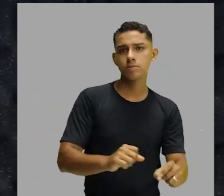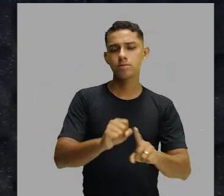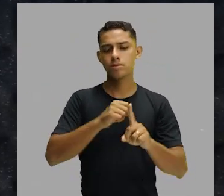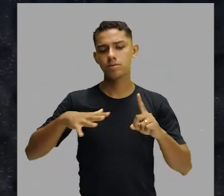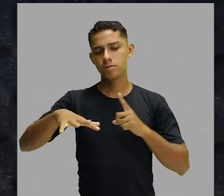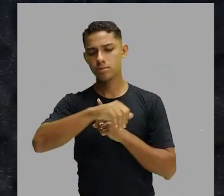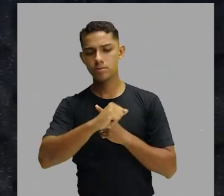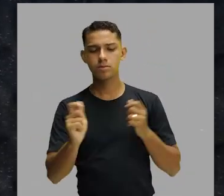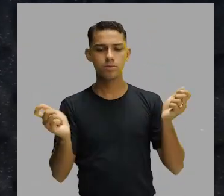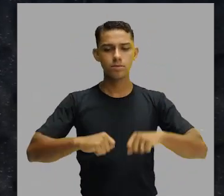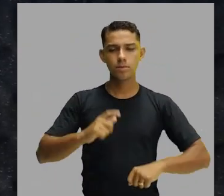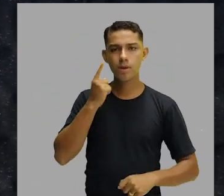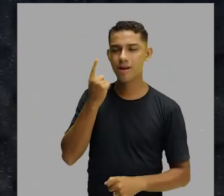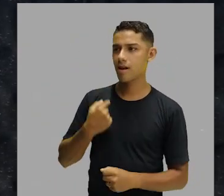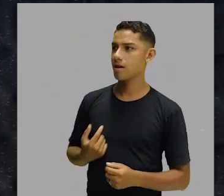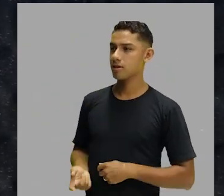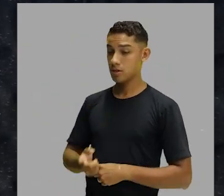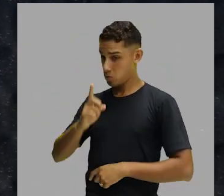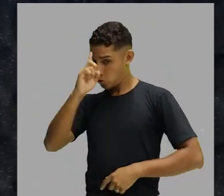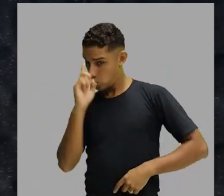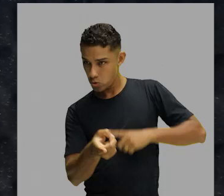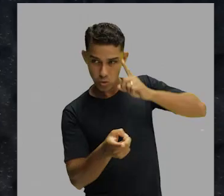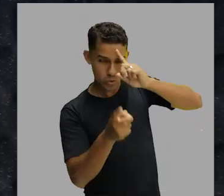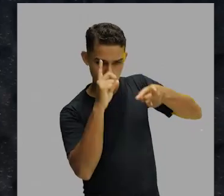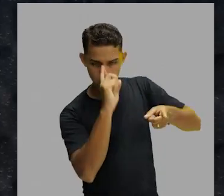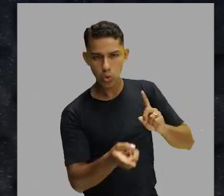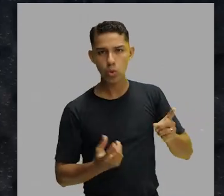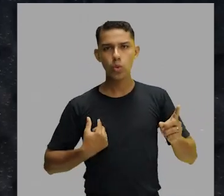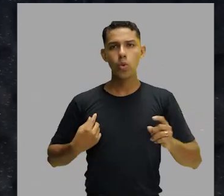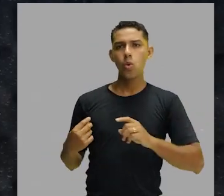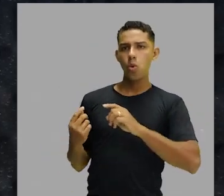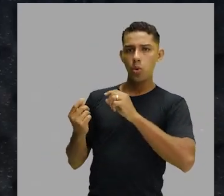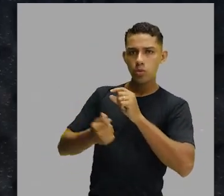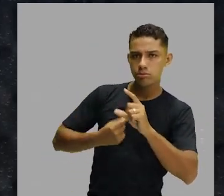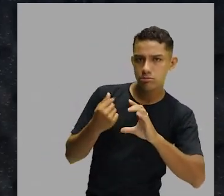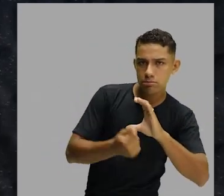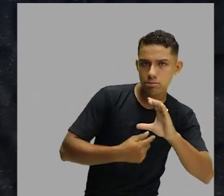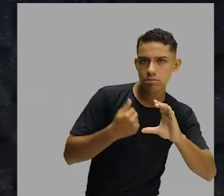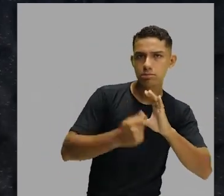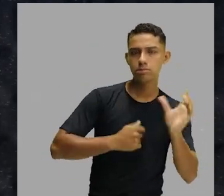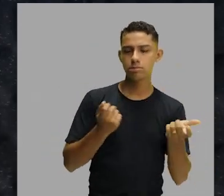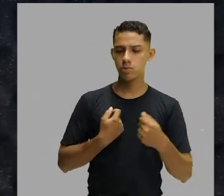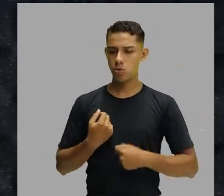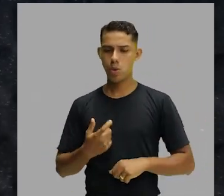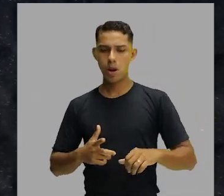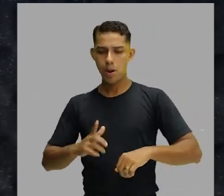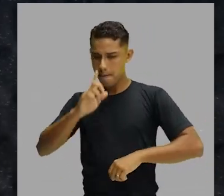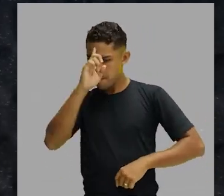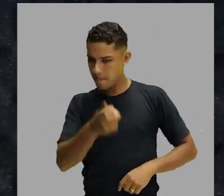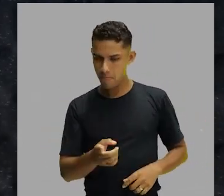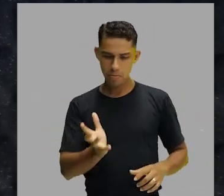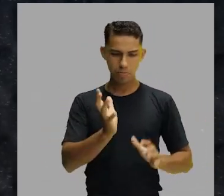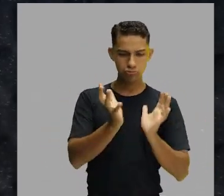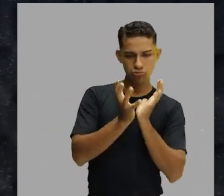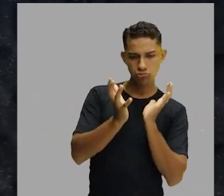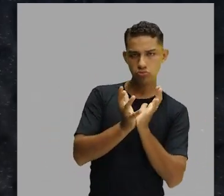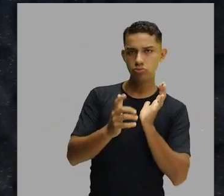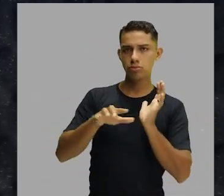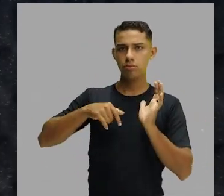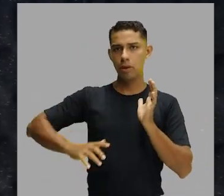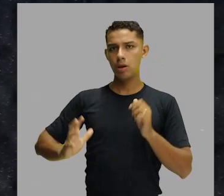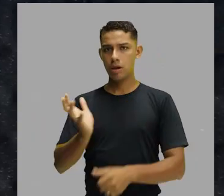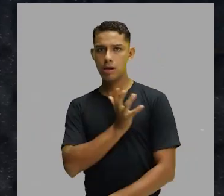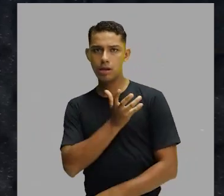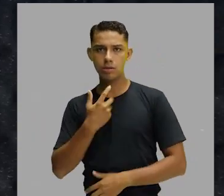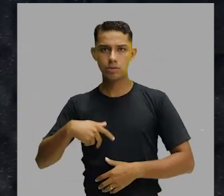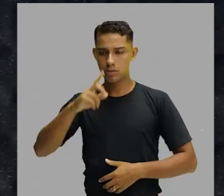sociedade, por uma questão de domínio, por uma questão de monopólio do ensino, fez